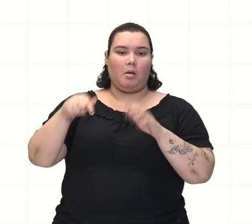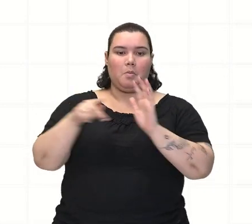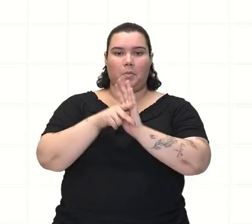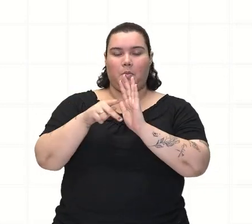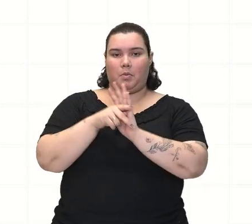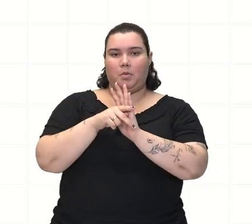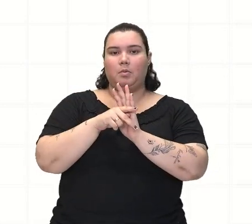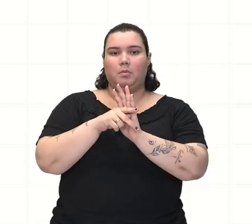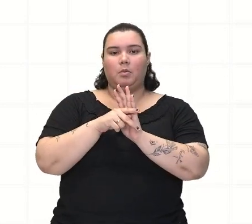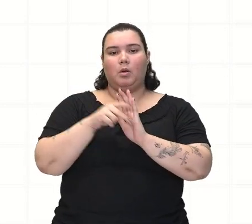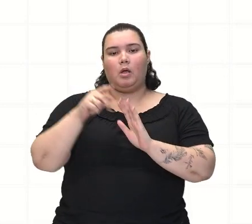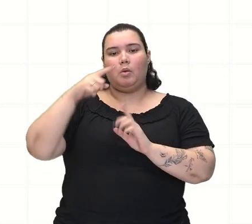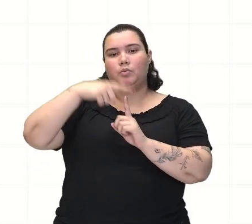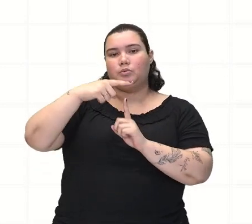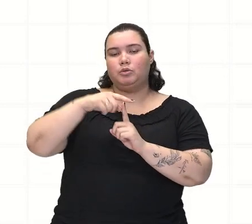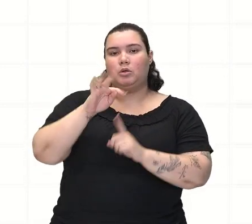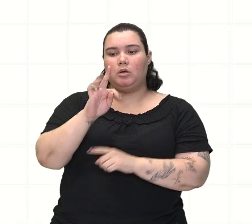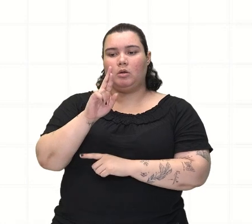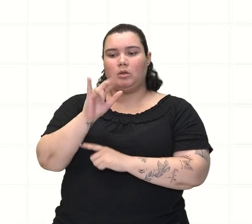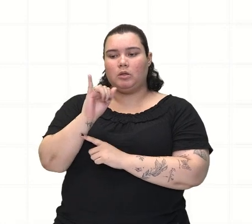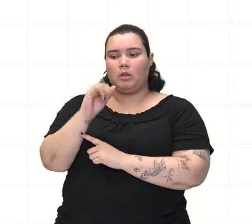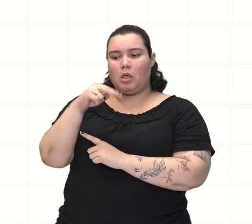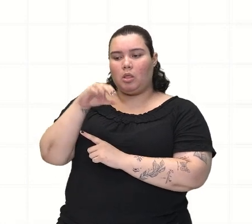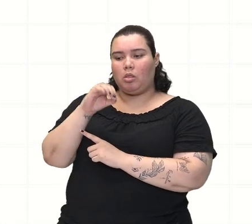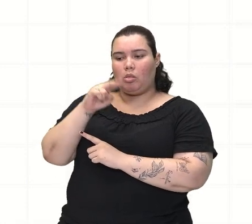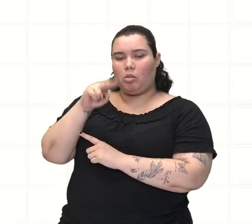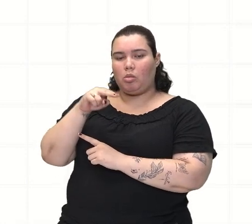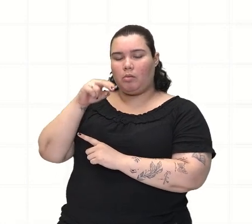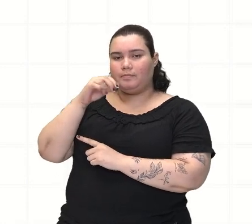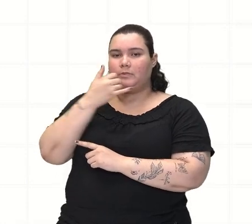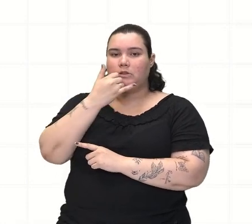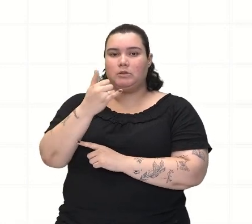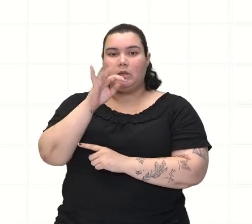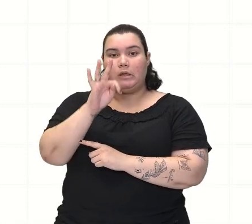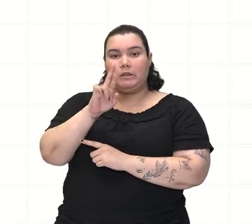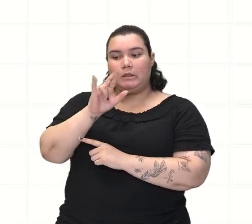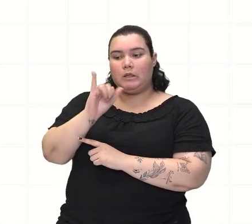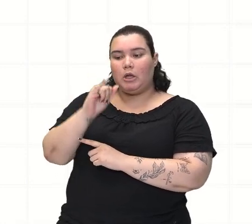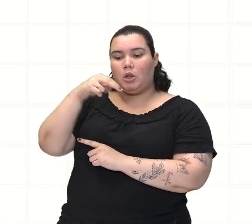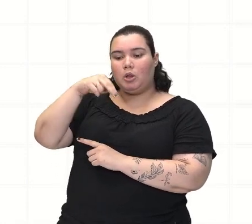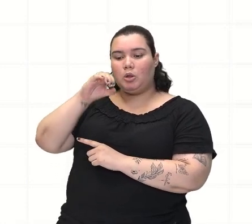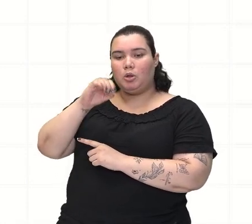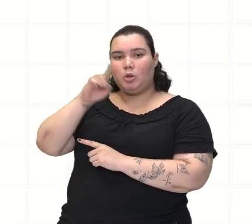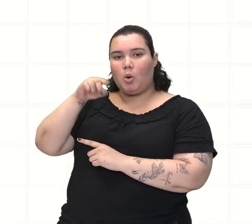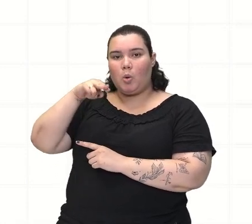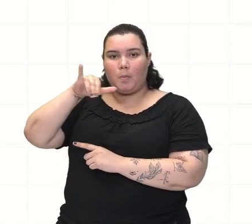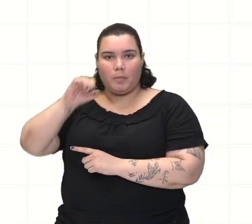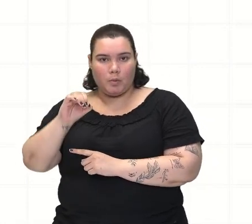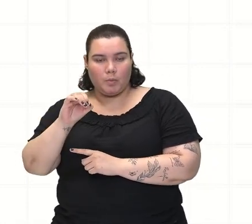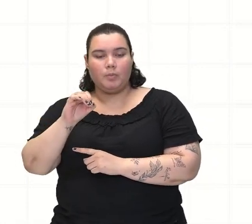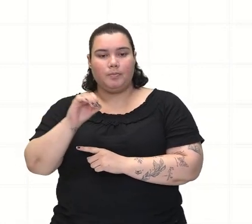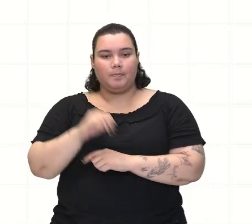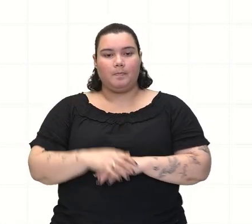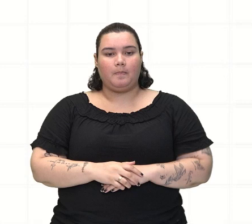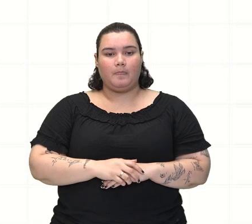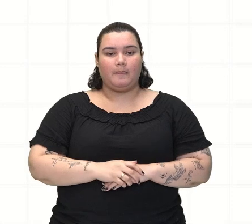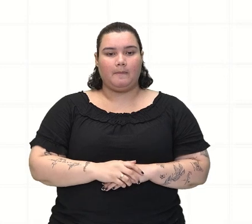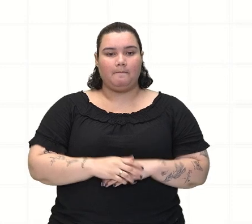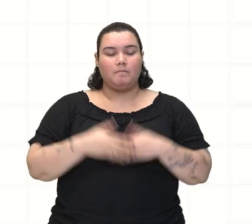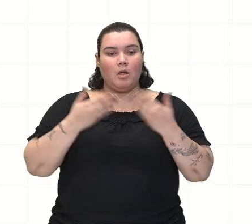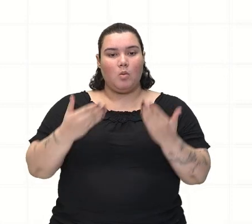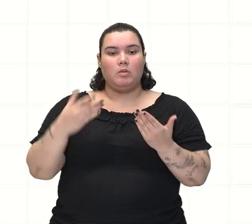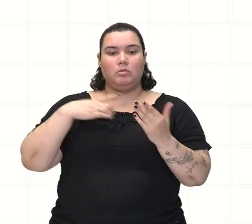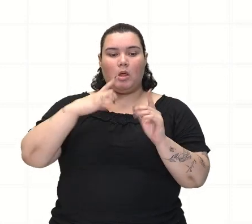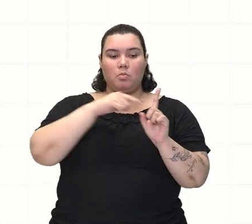sendo um trinômio perfeito, né? Então, eu vou ter uma soma de 3